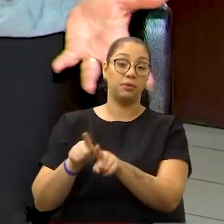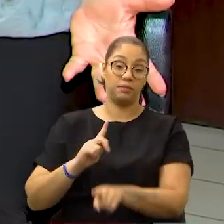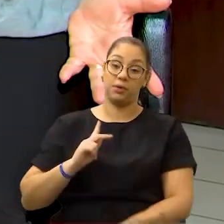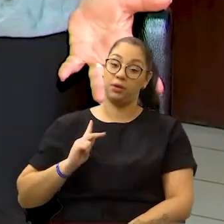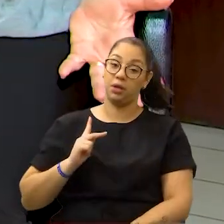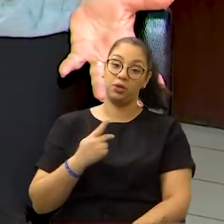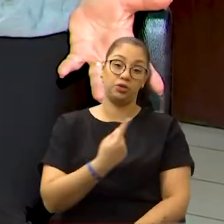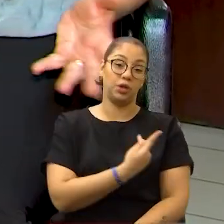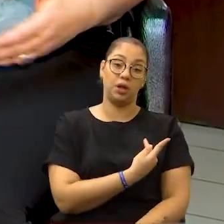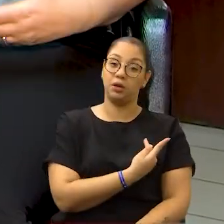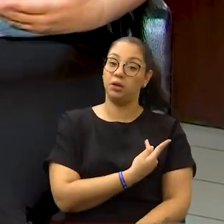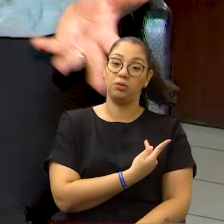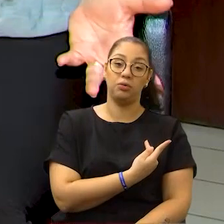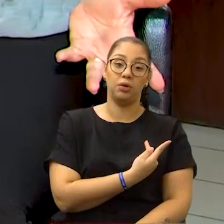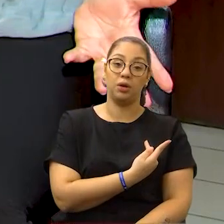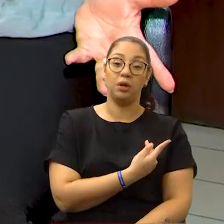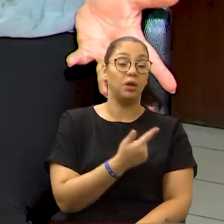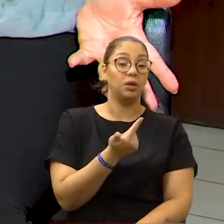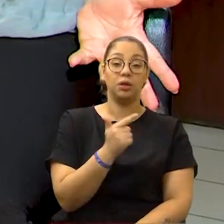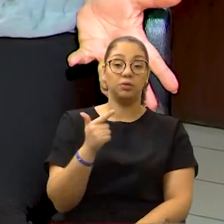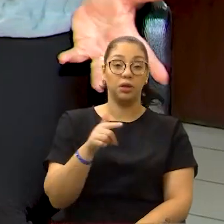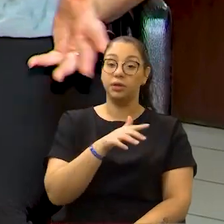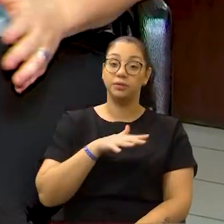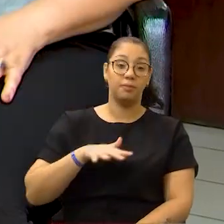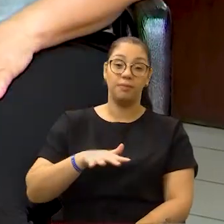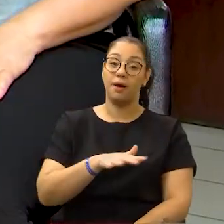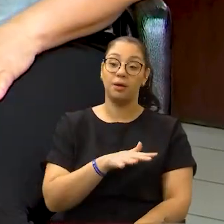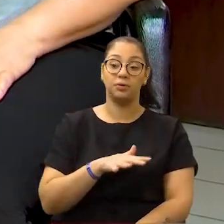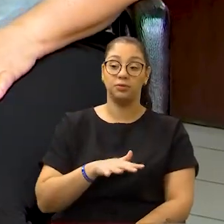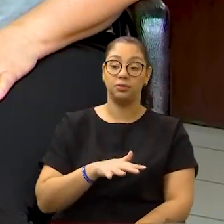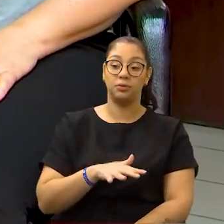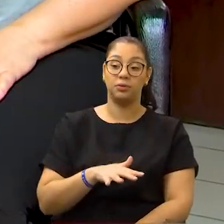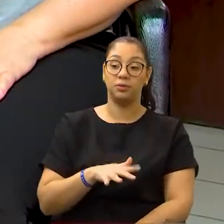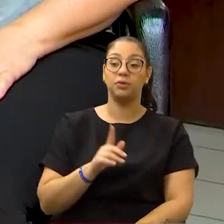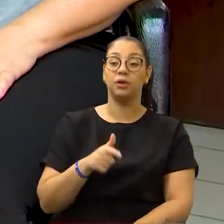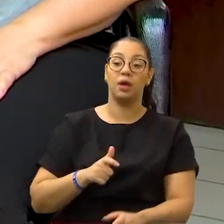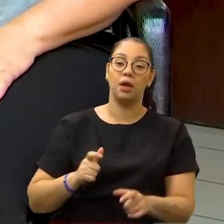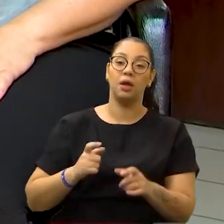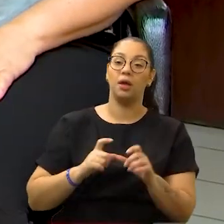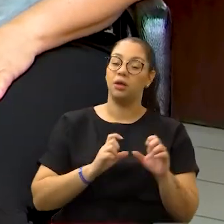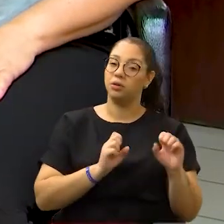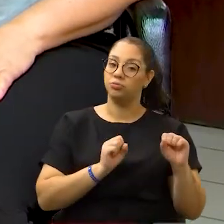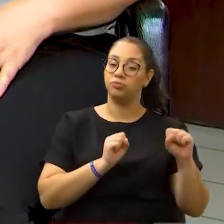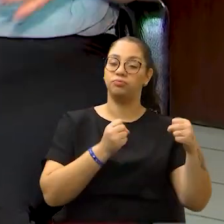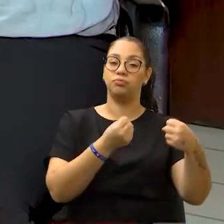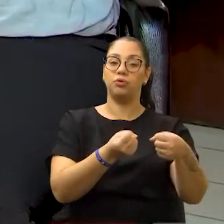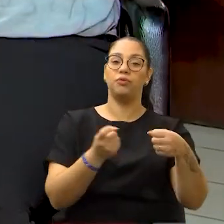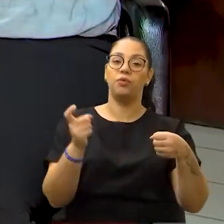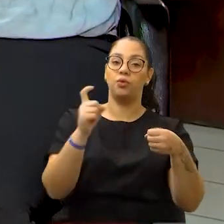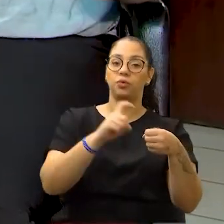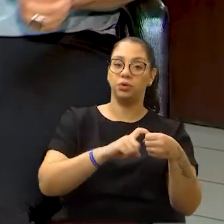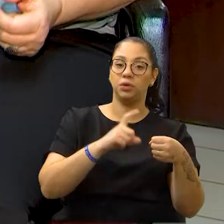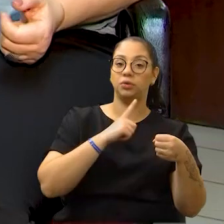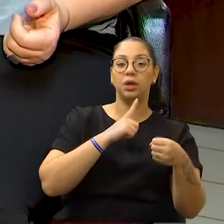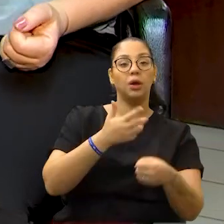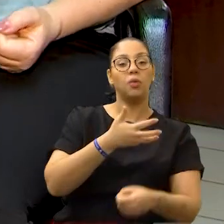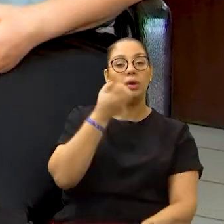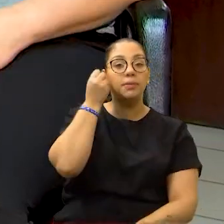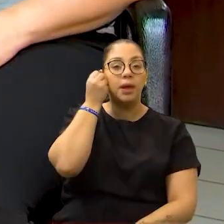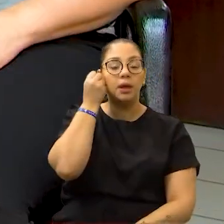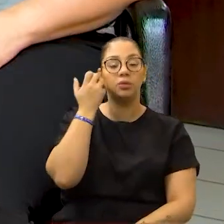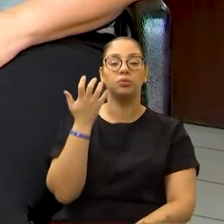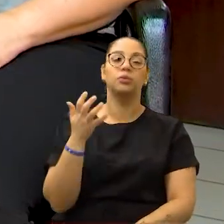transgêneros e transexuais que não tinham espaço nem vez fazendo recuperação, sendo